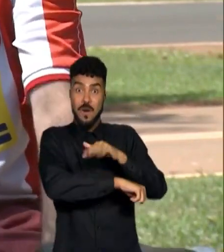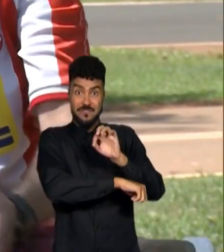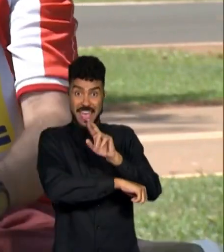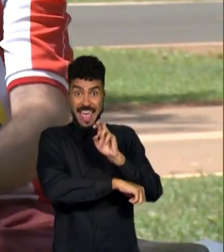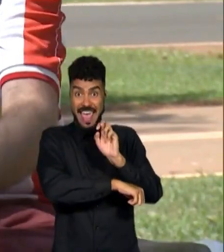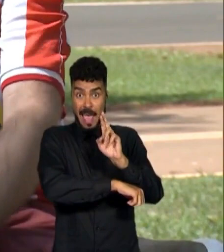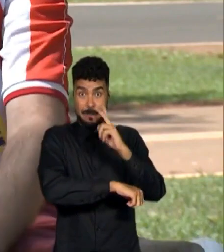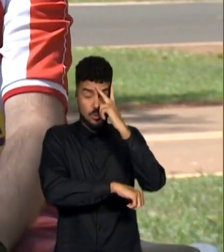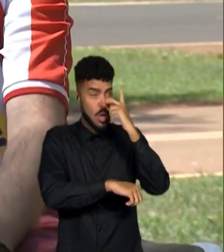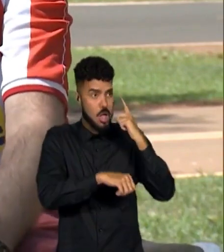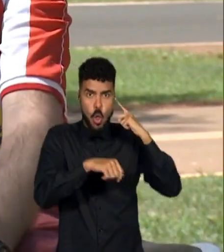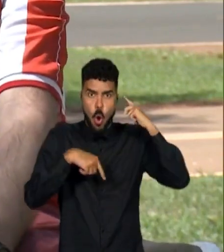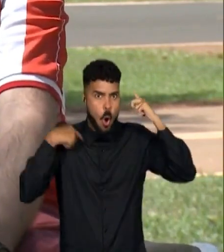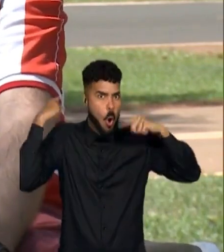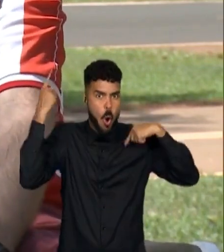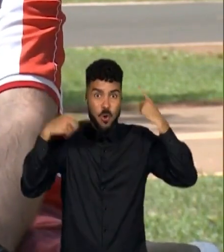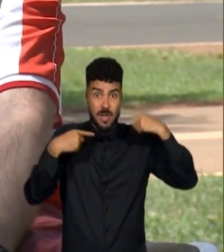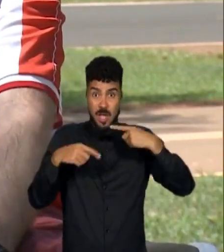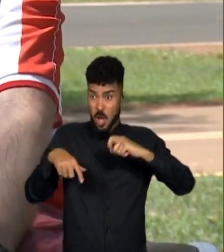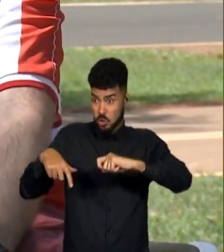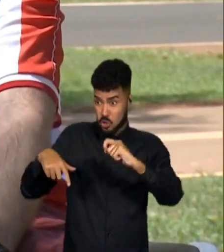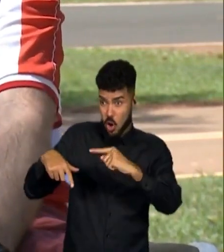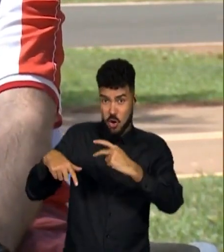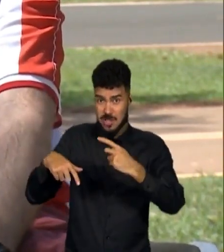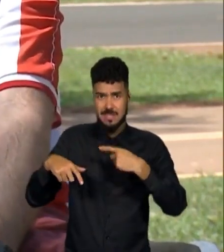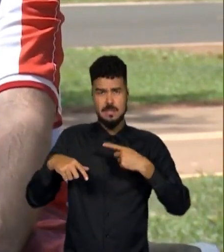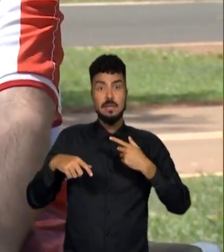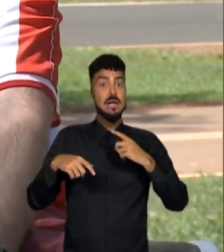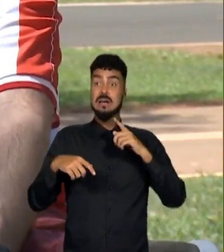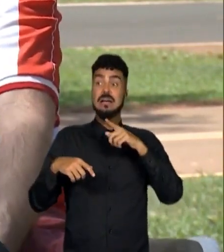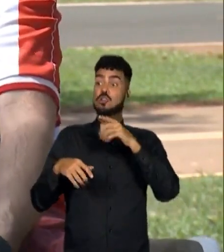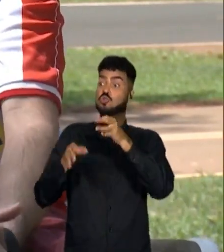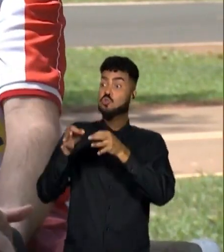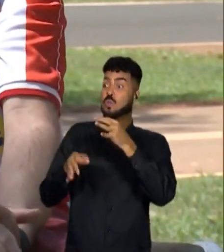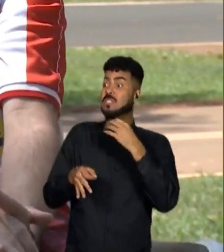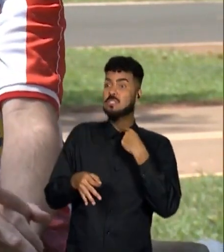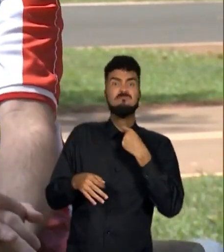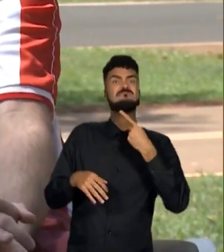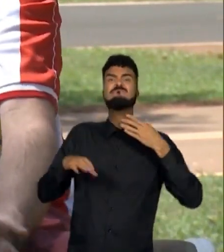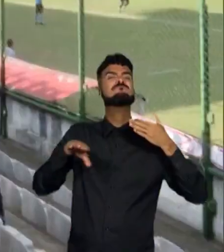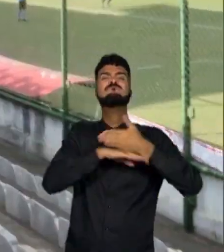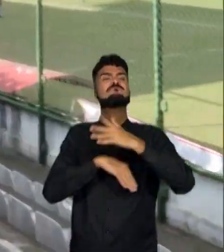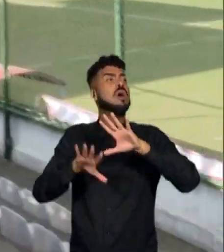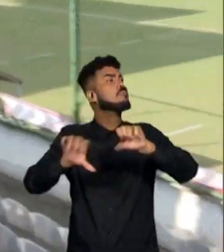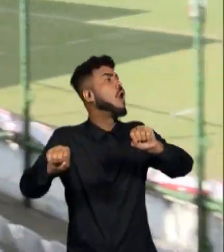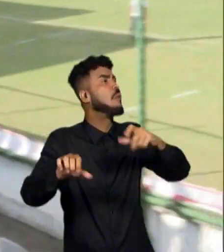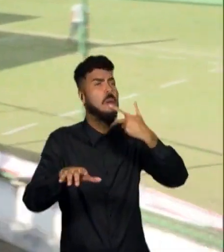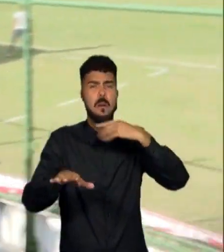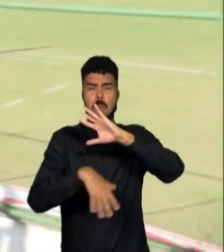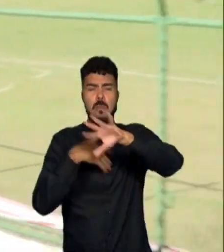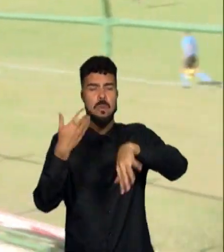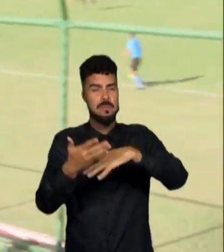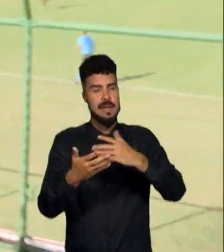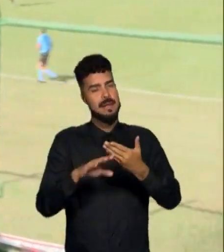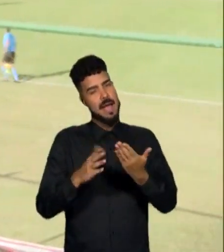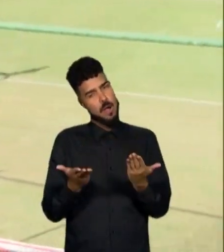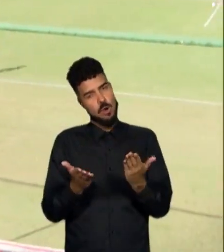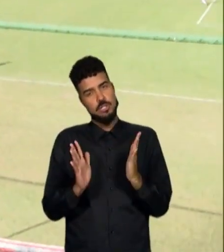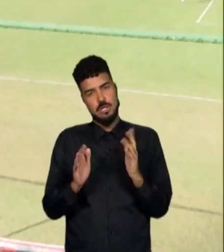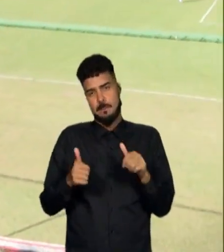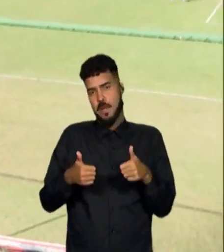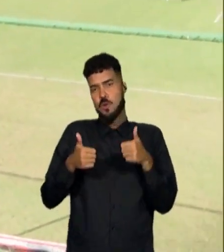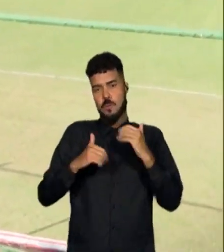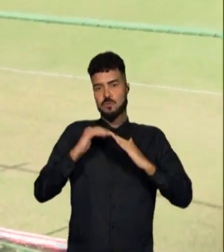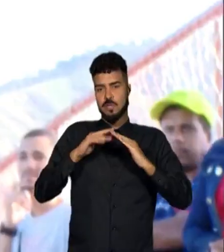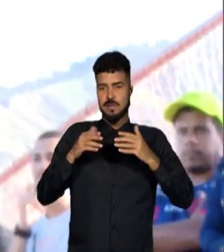campo, tá? A torcida entrava, não gostou da decisão do juiz, eles entravam e melavam o jogo. Hoje é a coisa mais profissional, você tem alambrado,